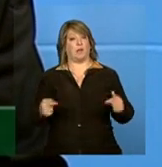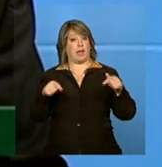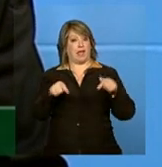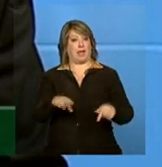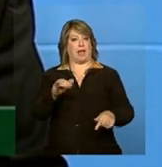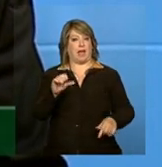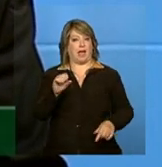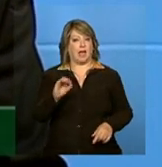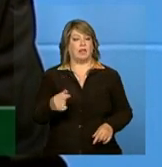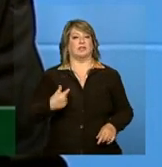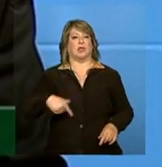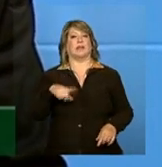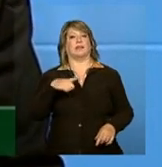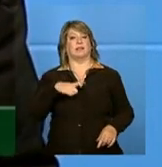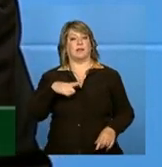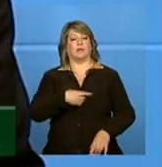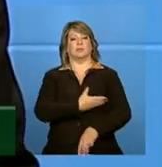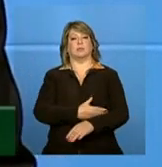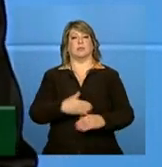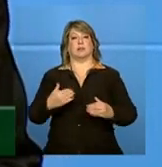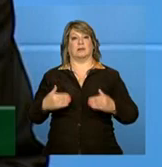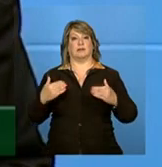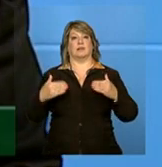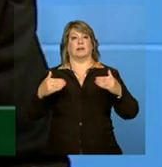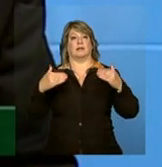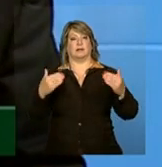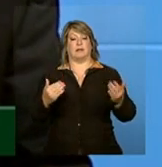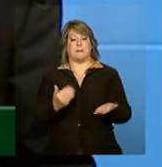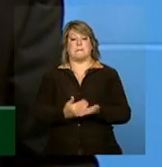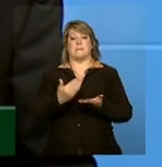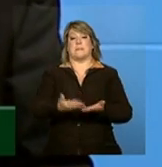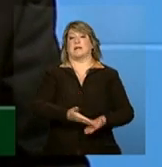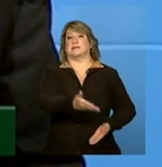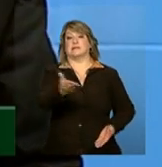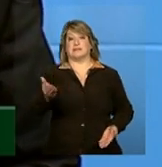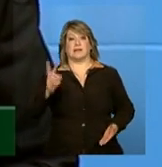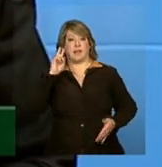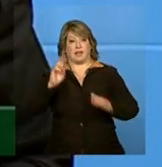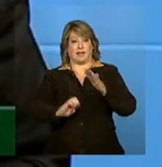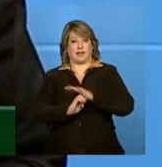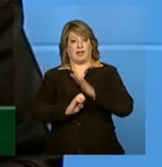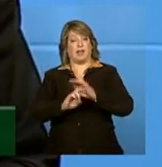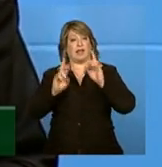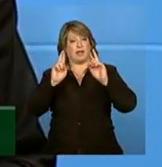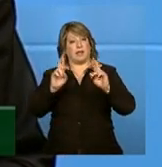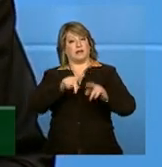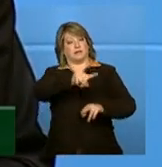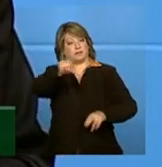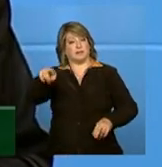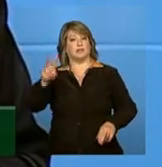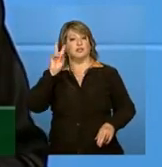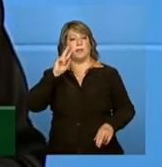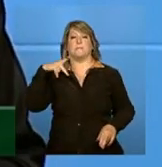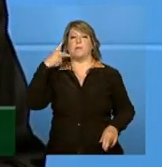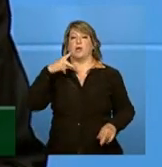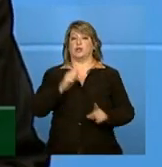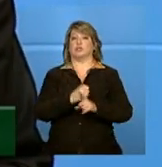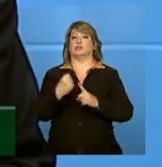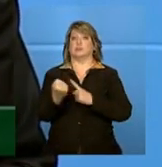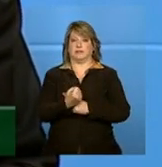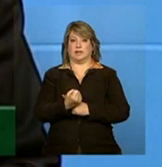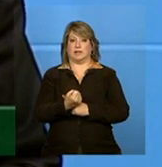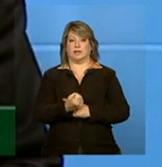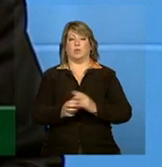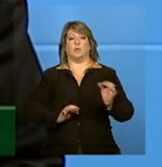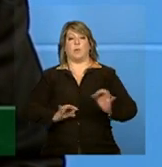uma tendência crescente de passar para as empresas, então, as responsabilidades em matéria de política social. No